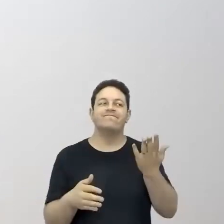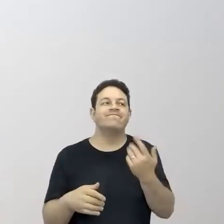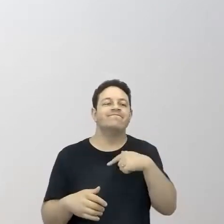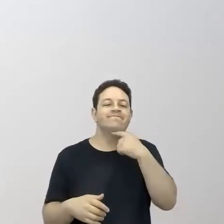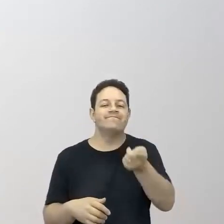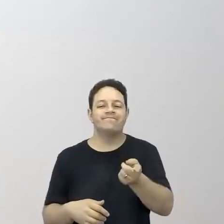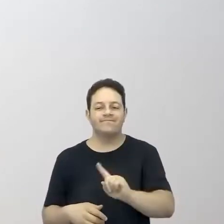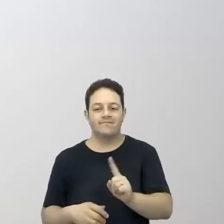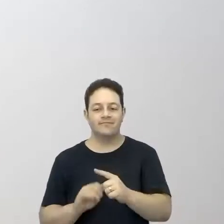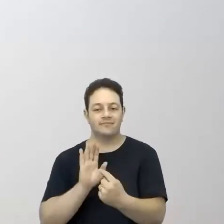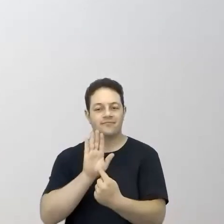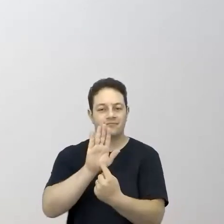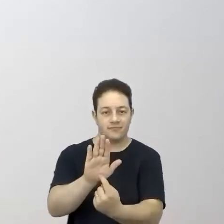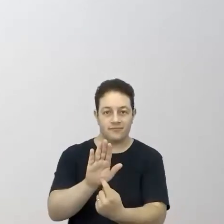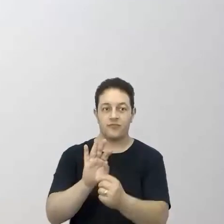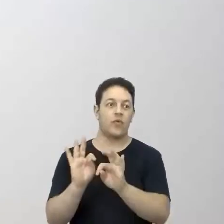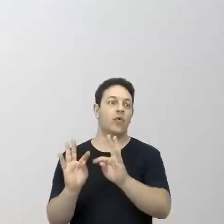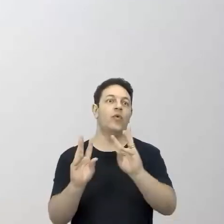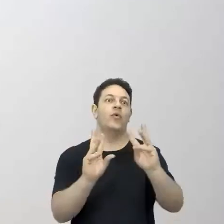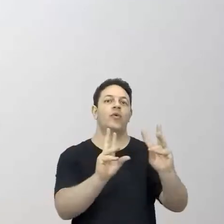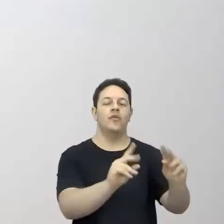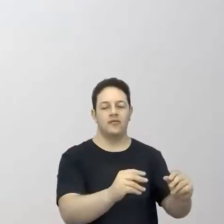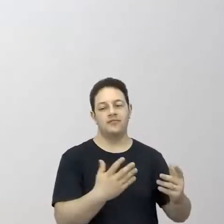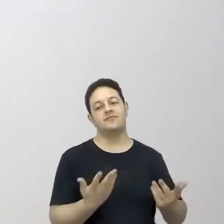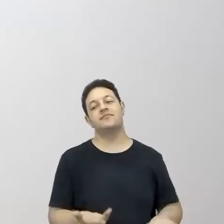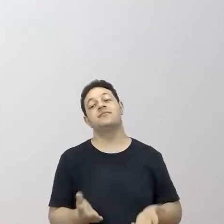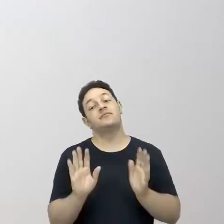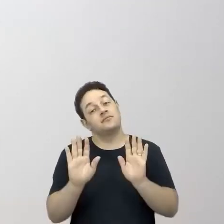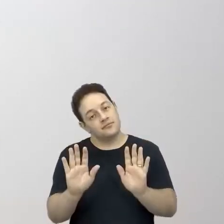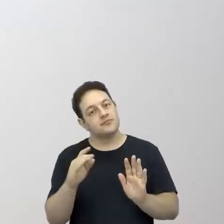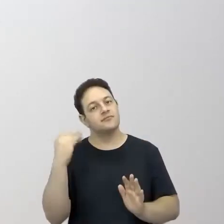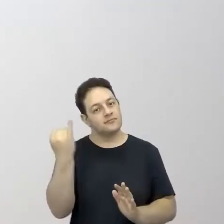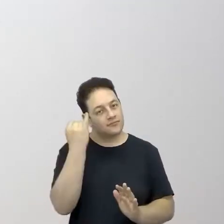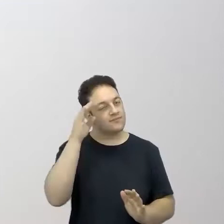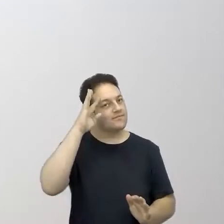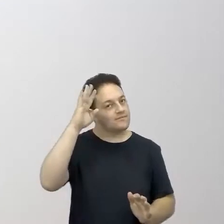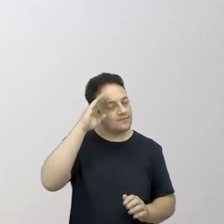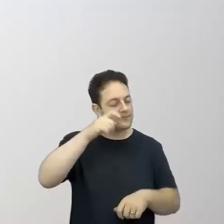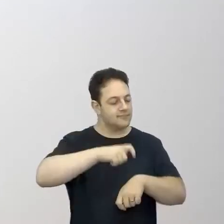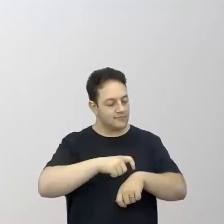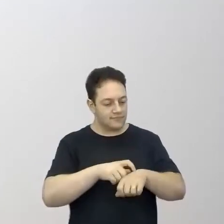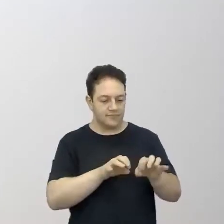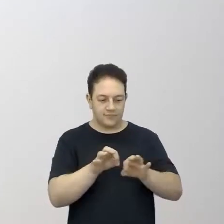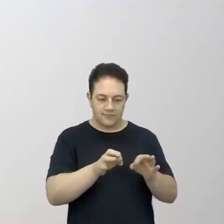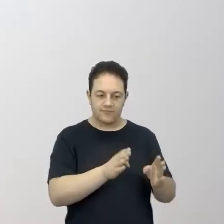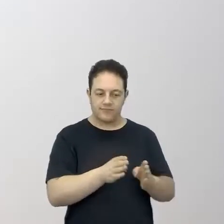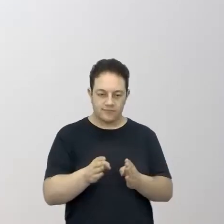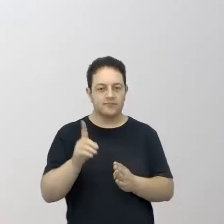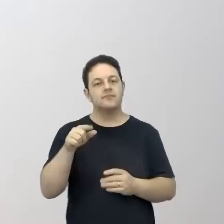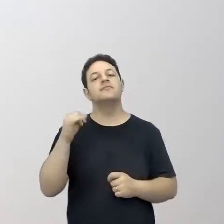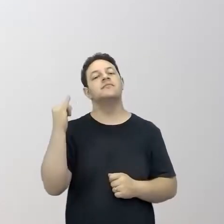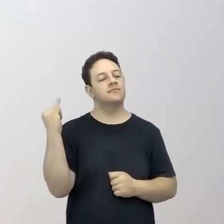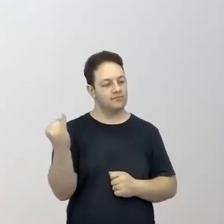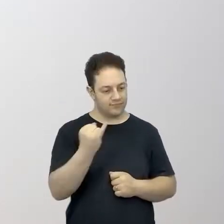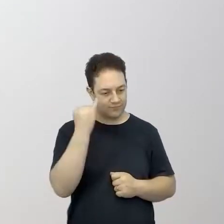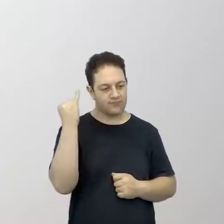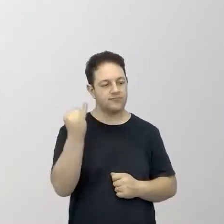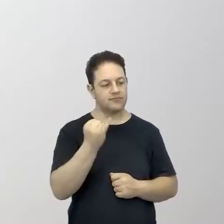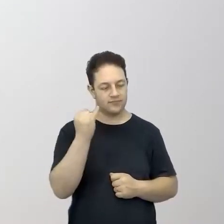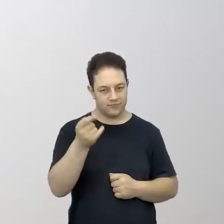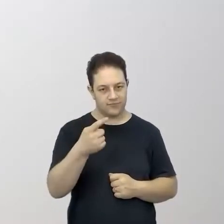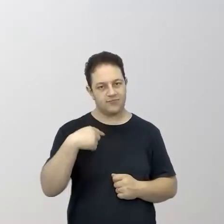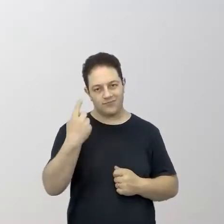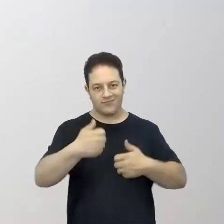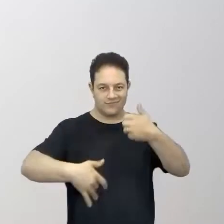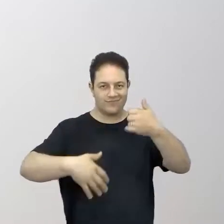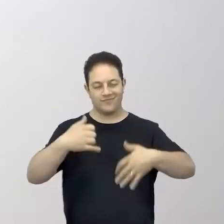que as apresentações todas sejam feitas, mas é algo a se pensar aí. O tempo realmente ele é importante nisso tudo que